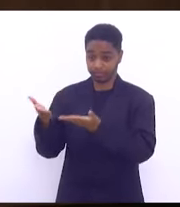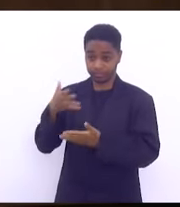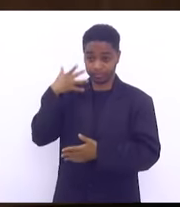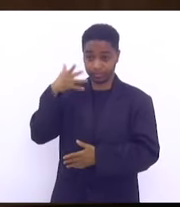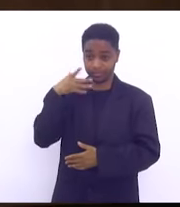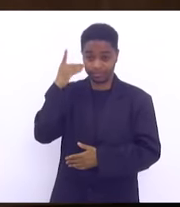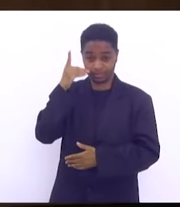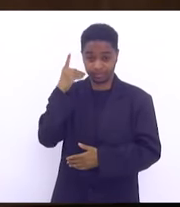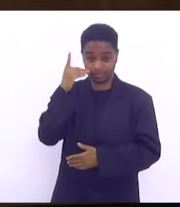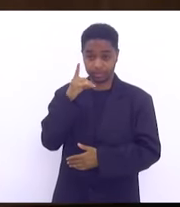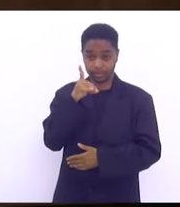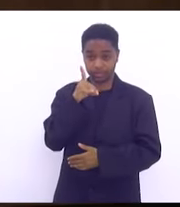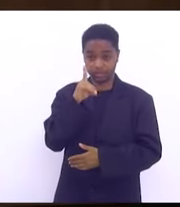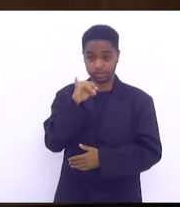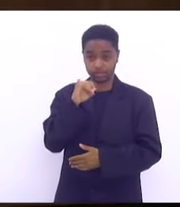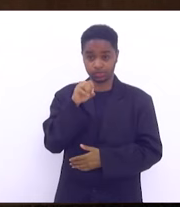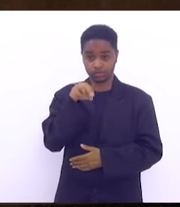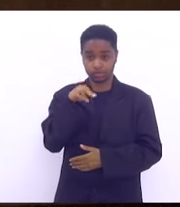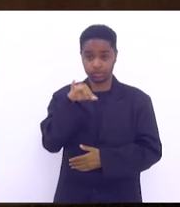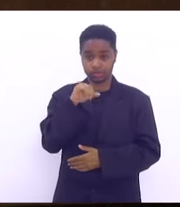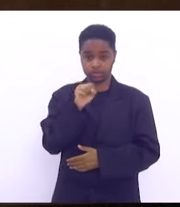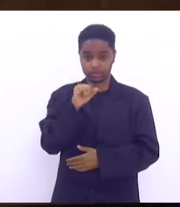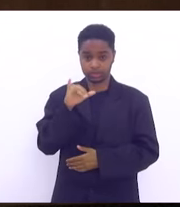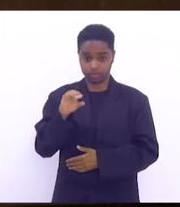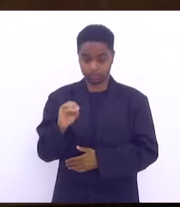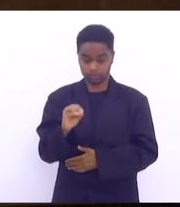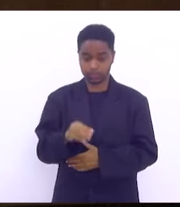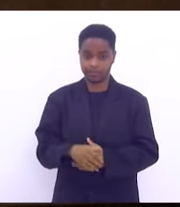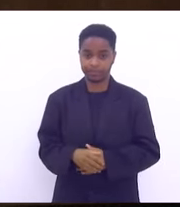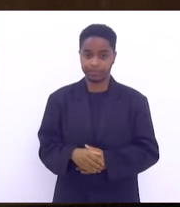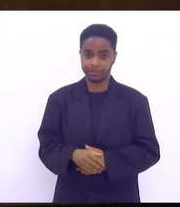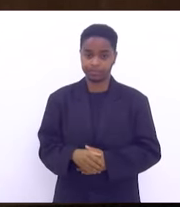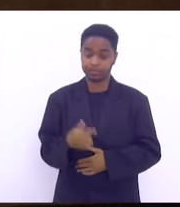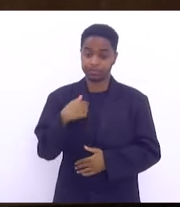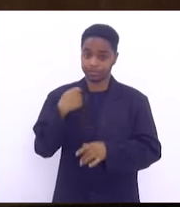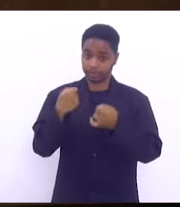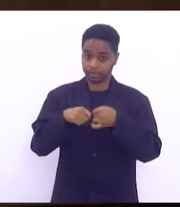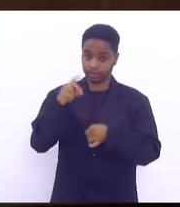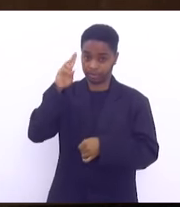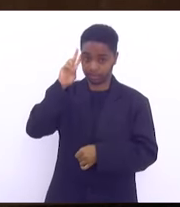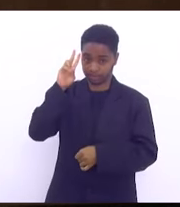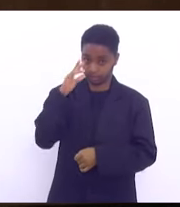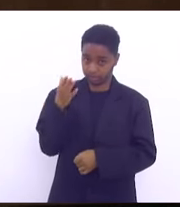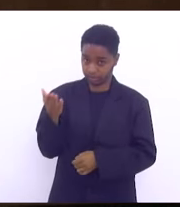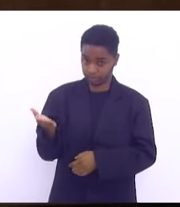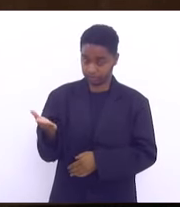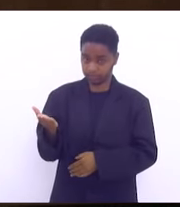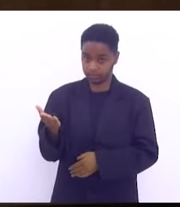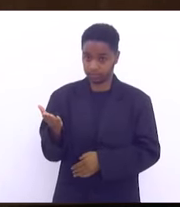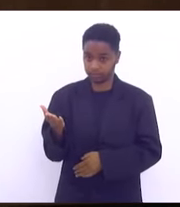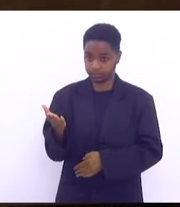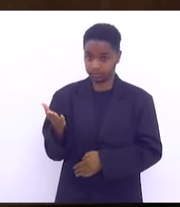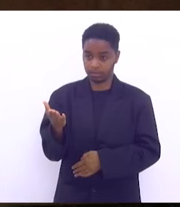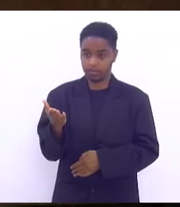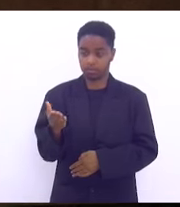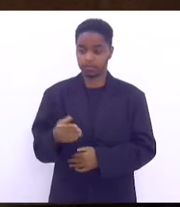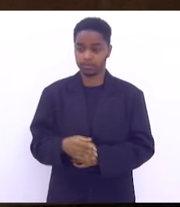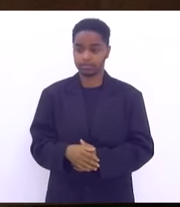deputado Dionísio Lins, há de lembrar Vossa Excelência do